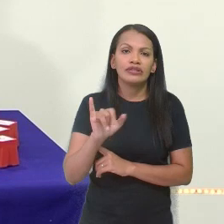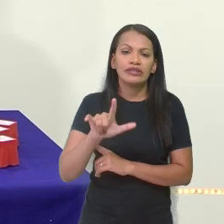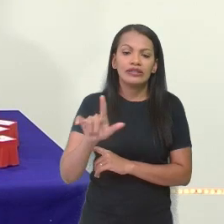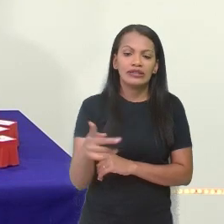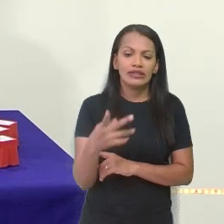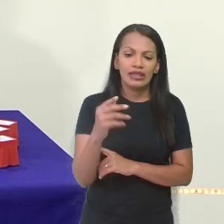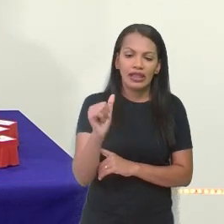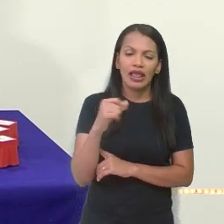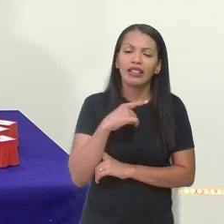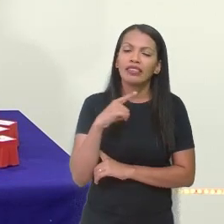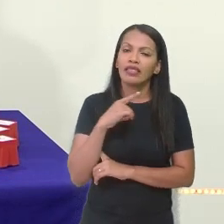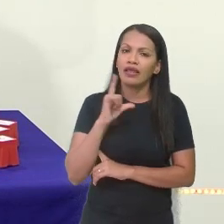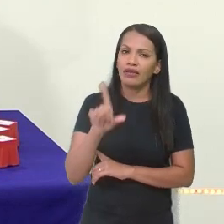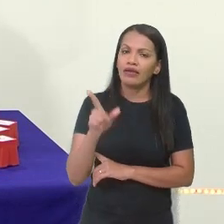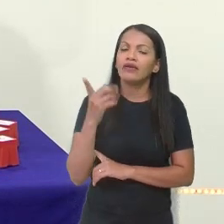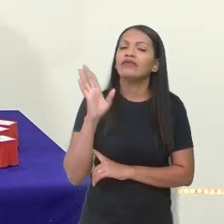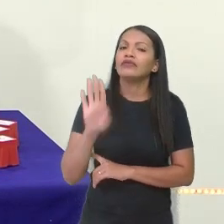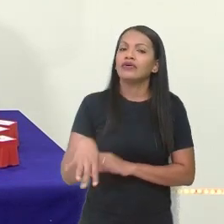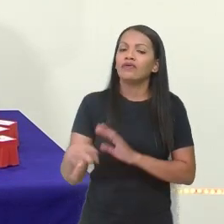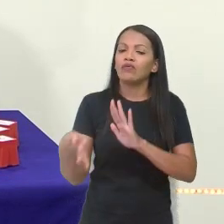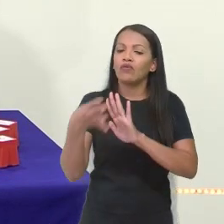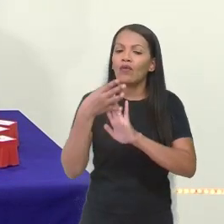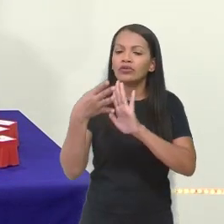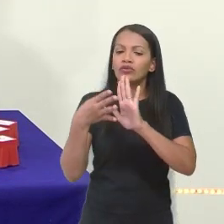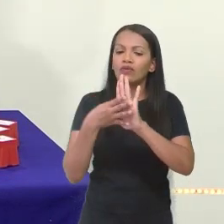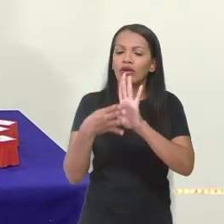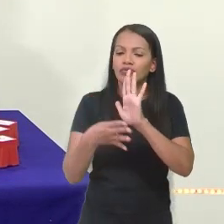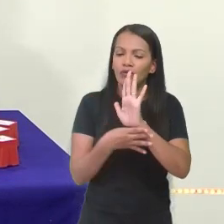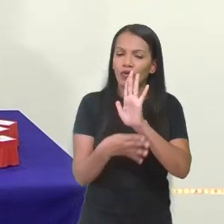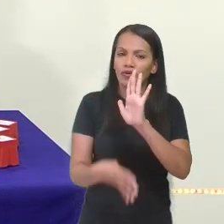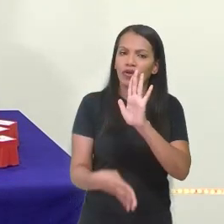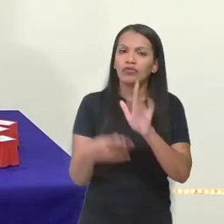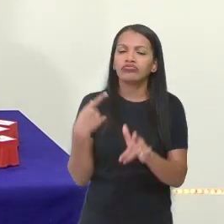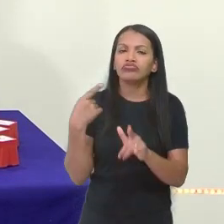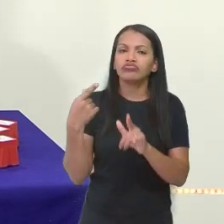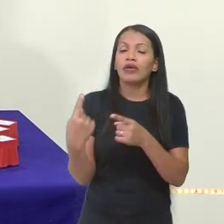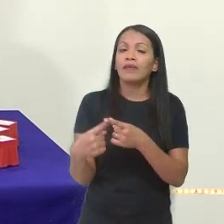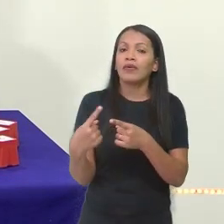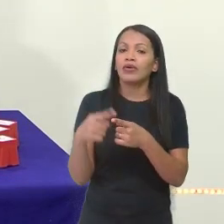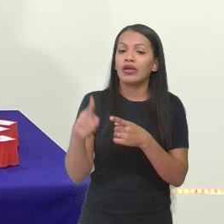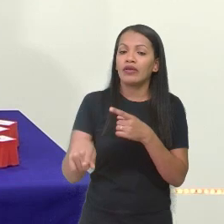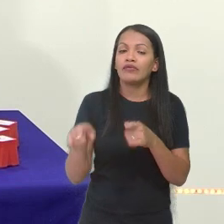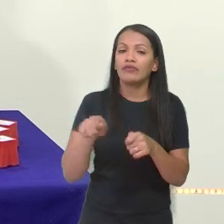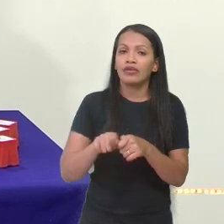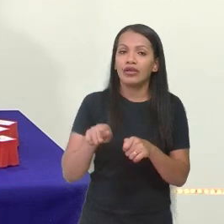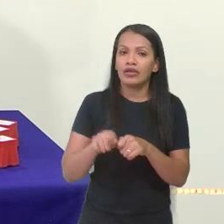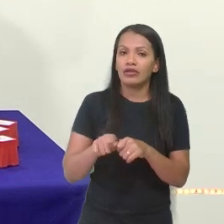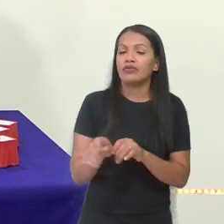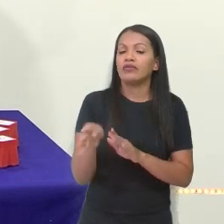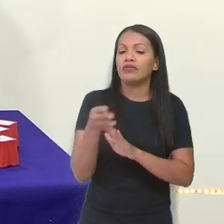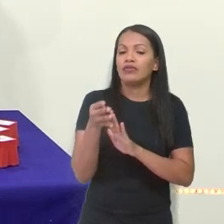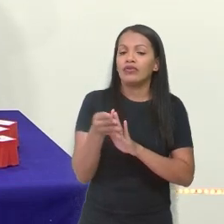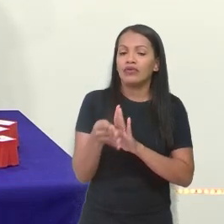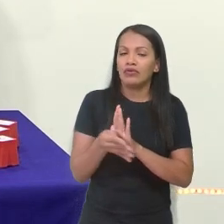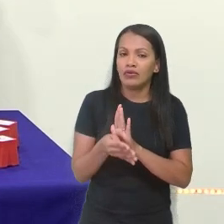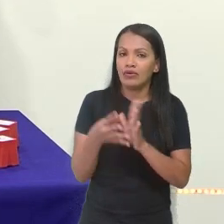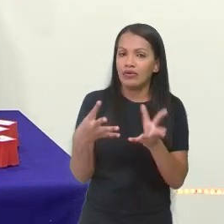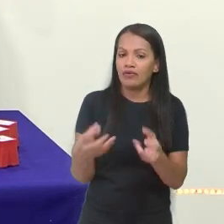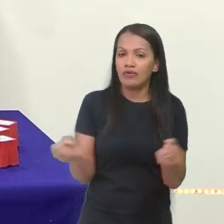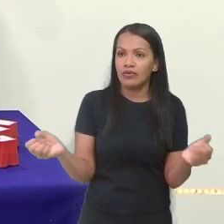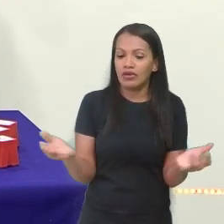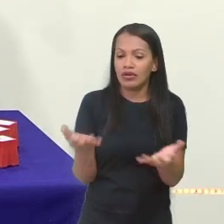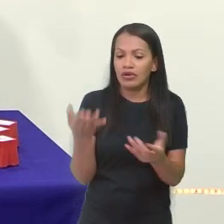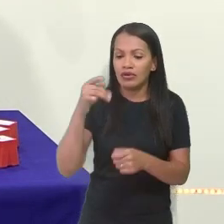terem 4 versos, tá? Então eu tenho aí uma quadra, porque é formado por 4 versos. Vamos